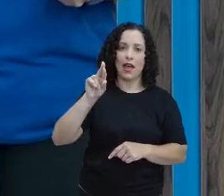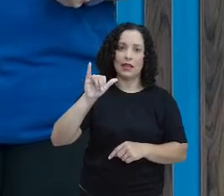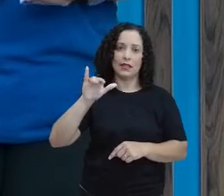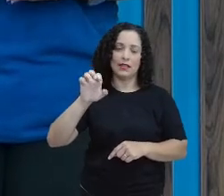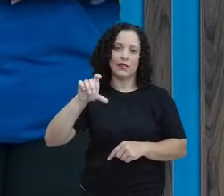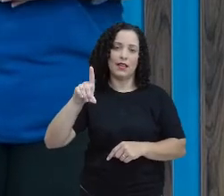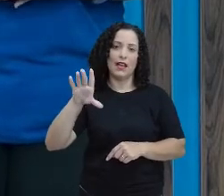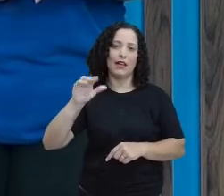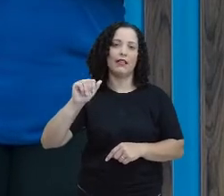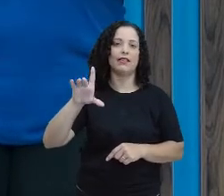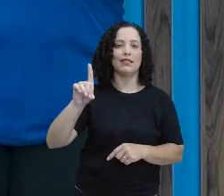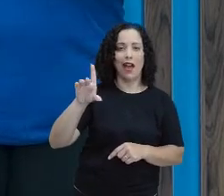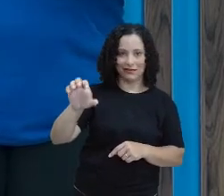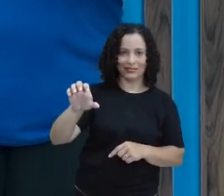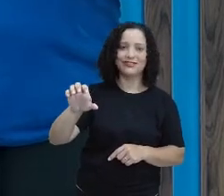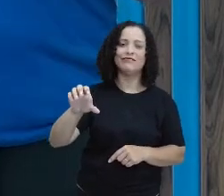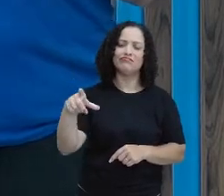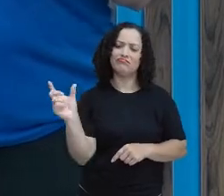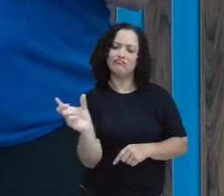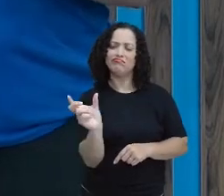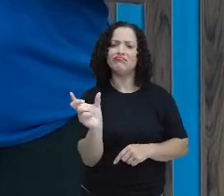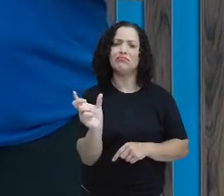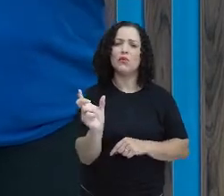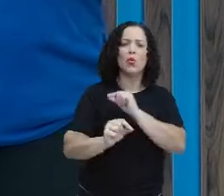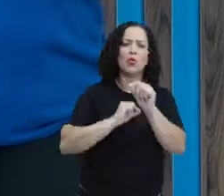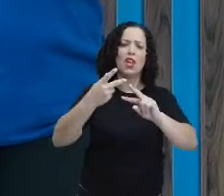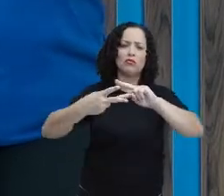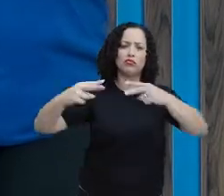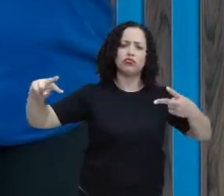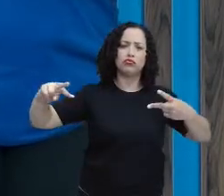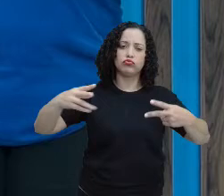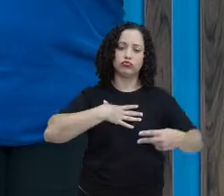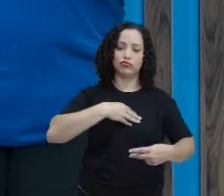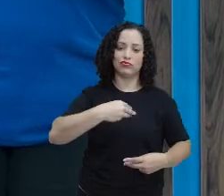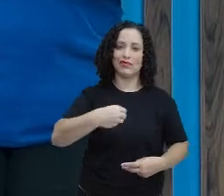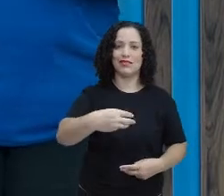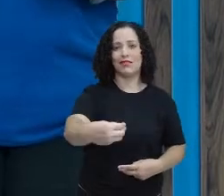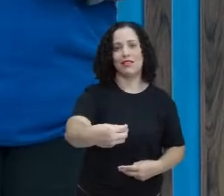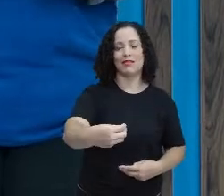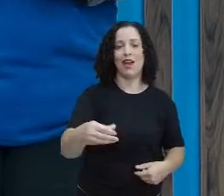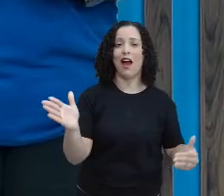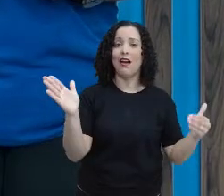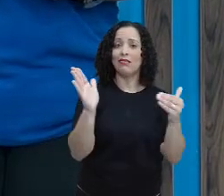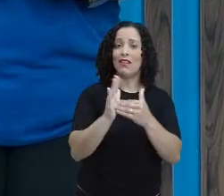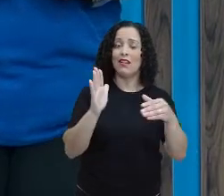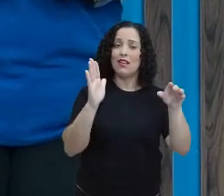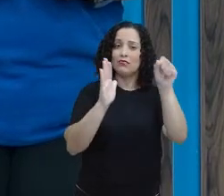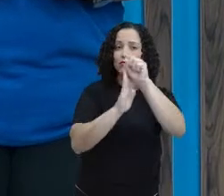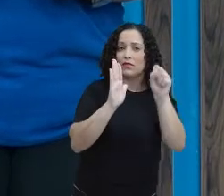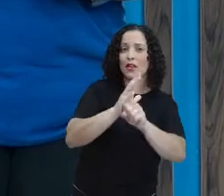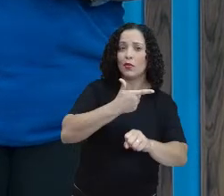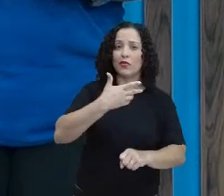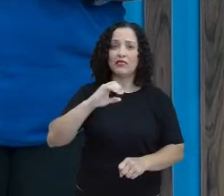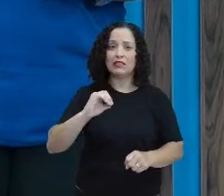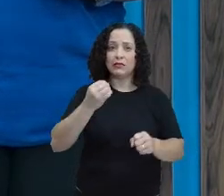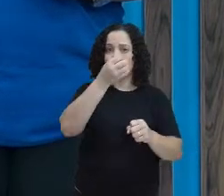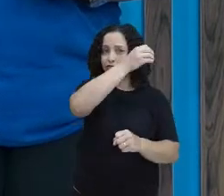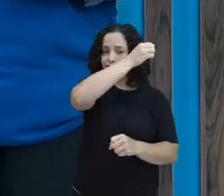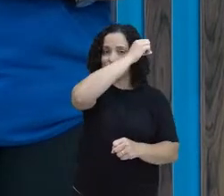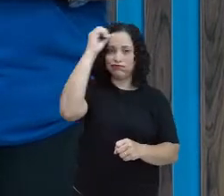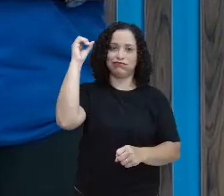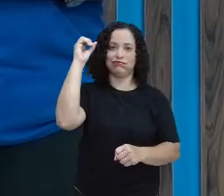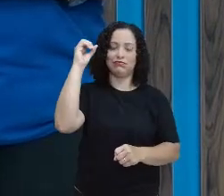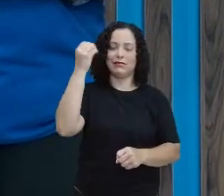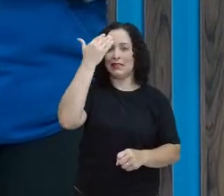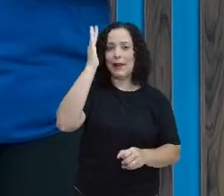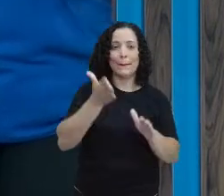para outra. Então, até o século XX, nada sabíamos, né? E aí foi no